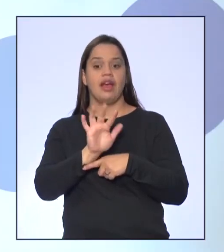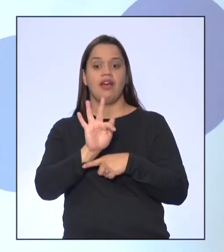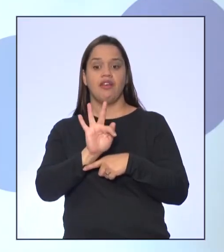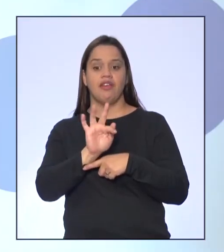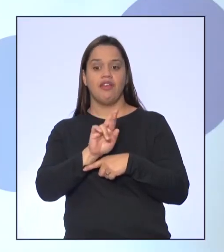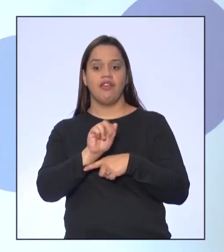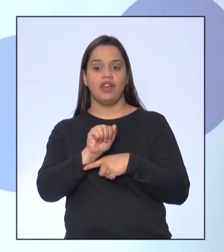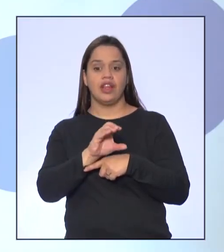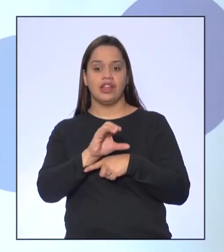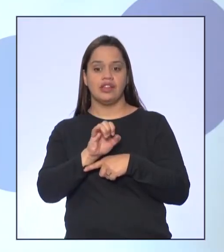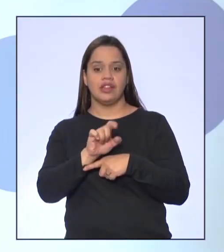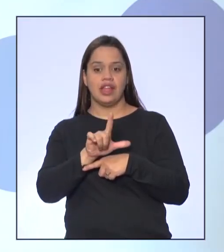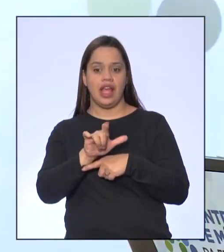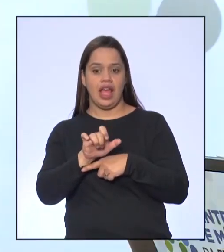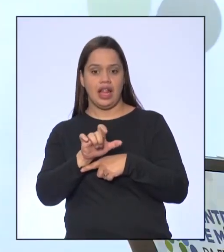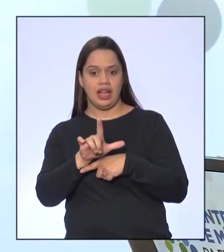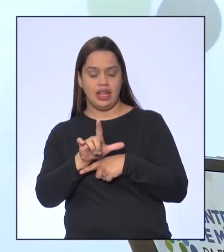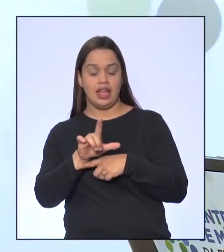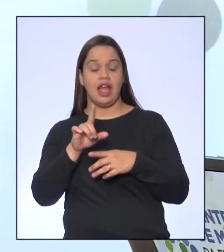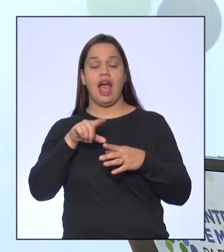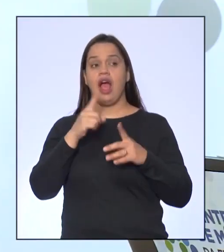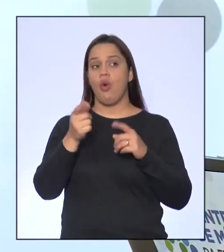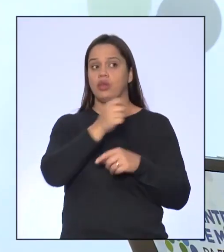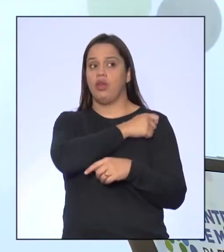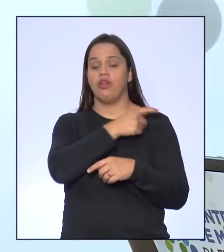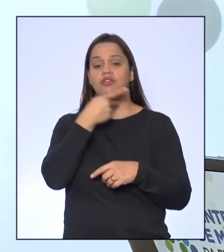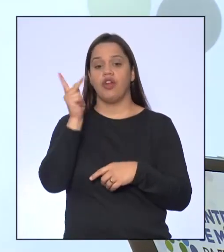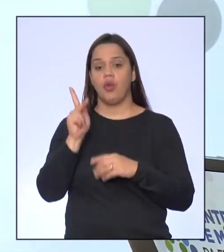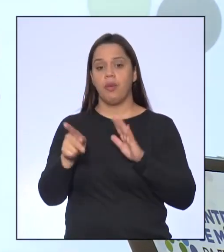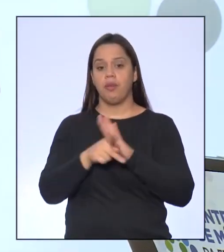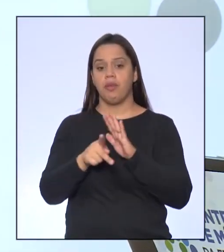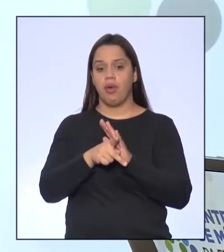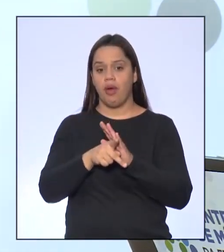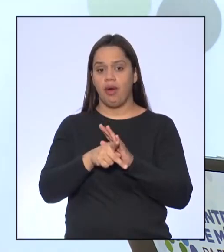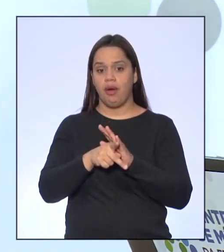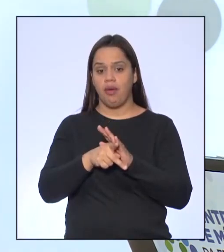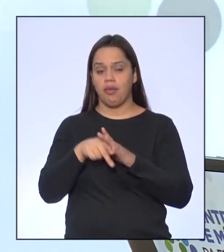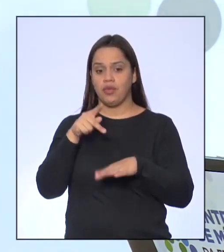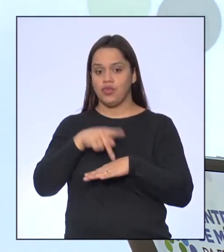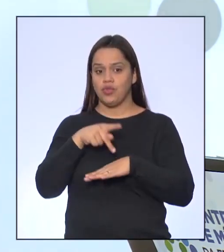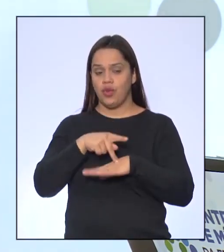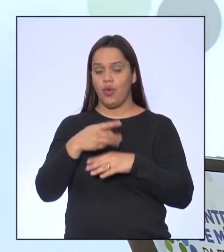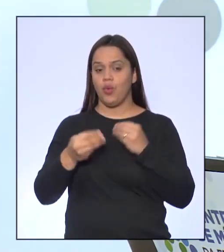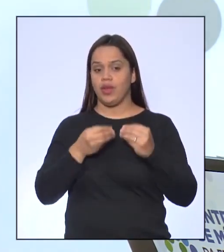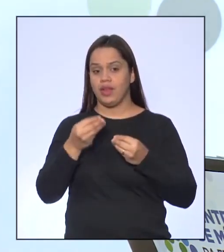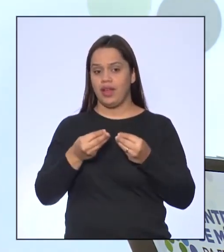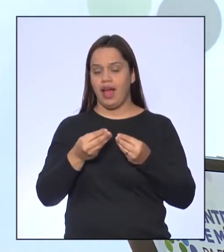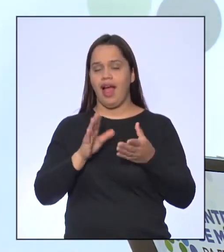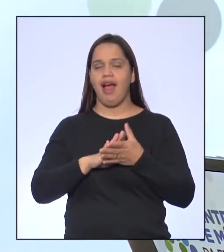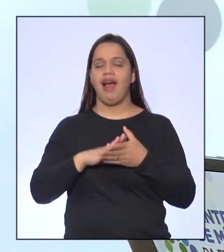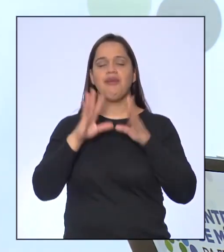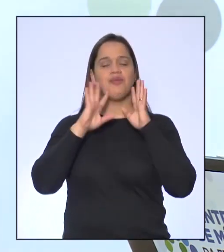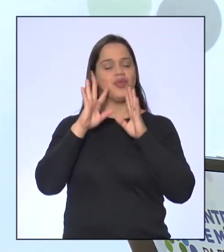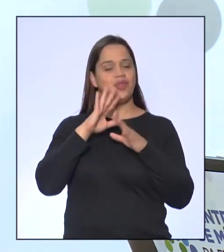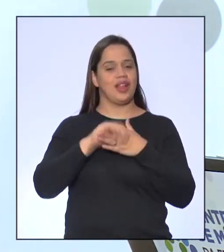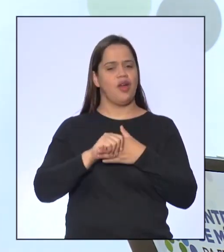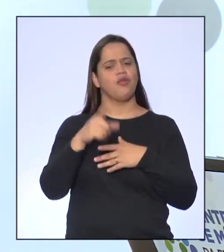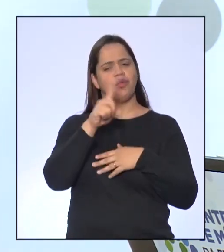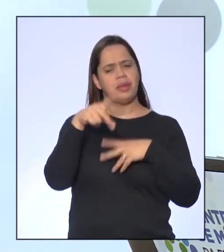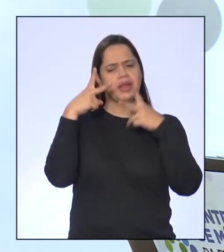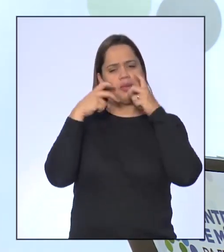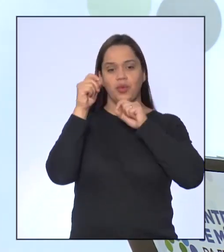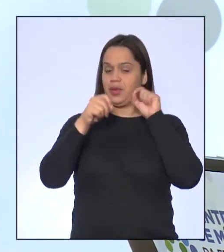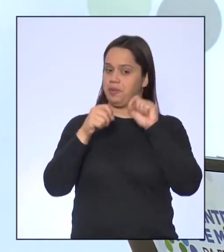sólido. Certo, sólido. Então, foi isso aqui, ó. Gente, muito legal. Eu tenho percebido assim, vocês têm